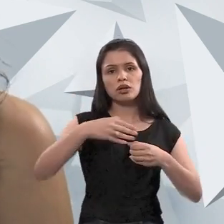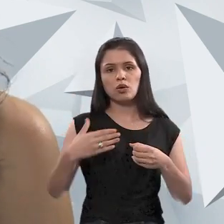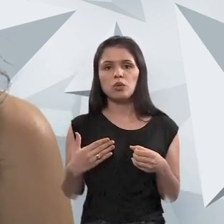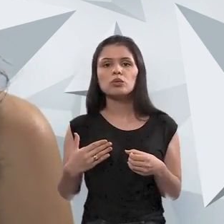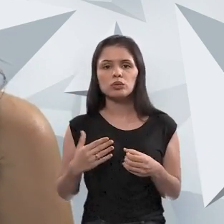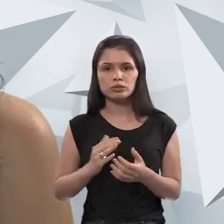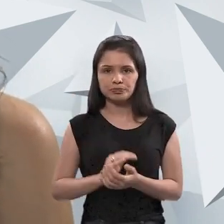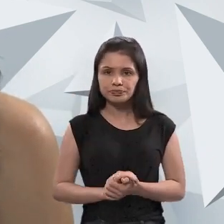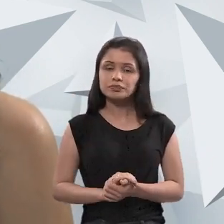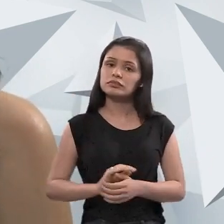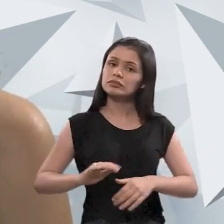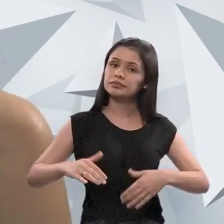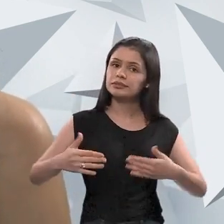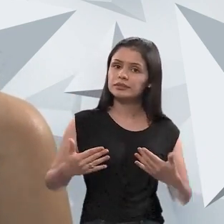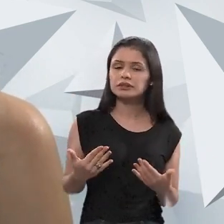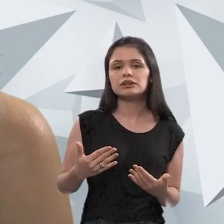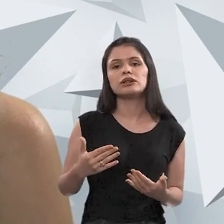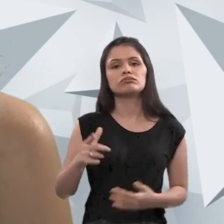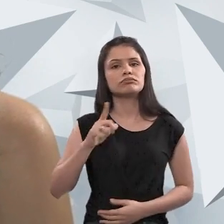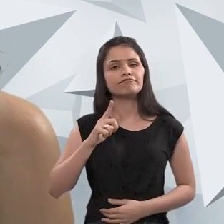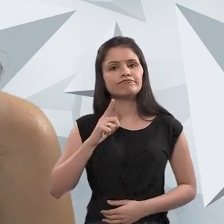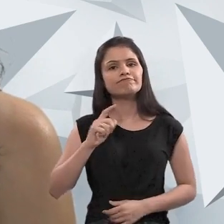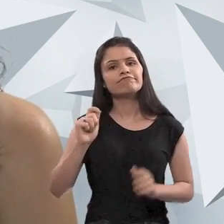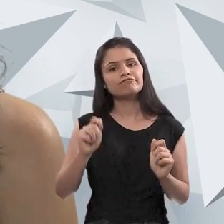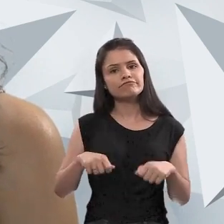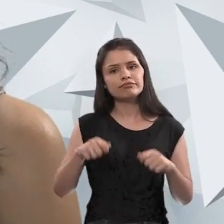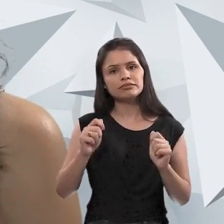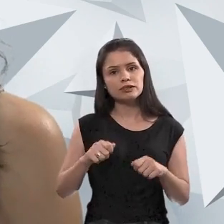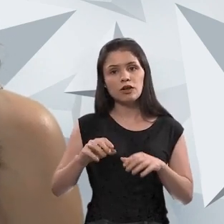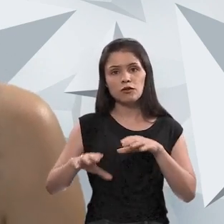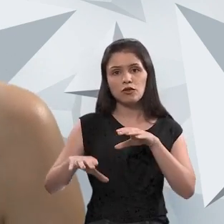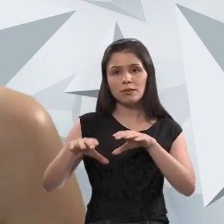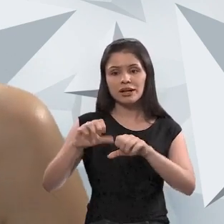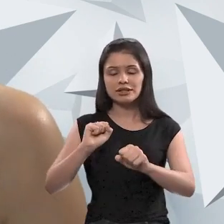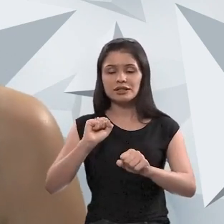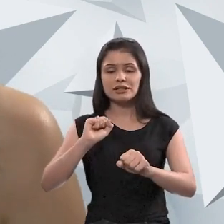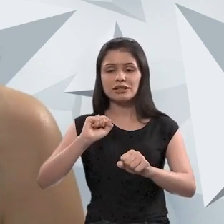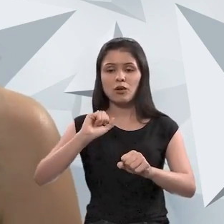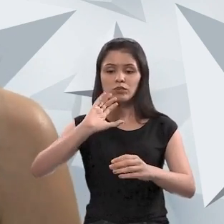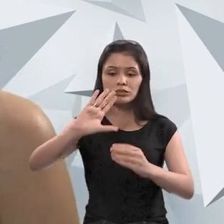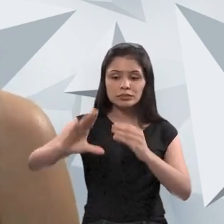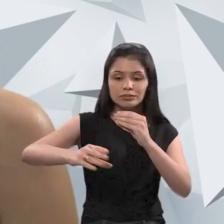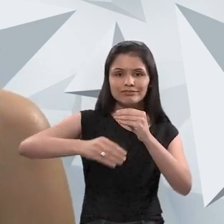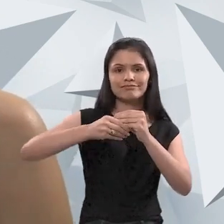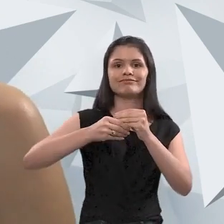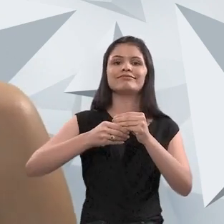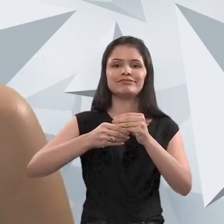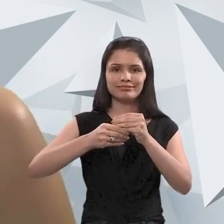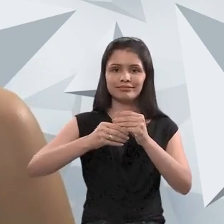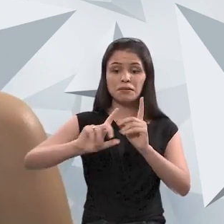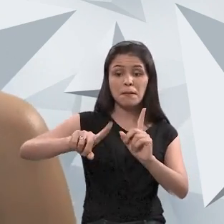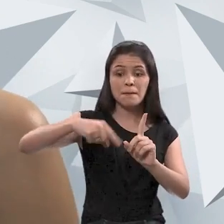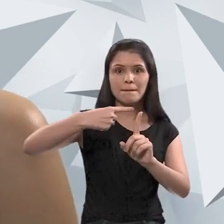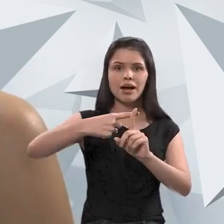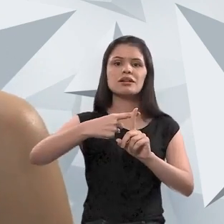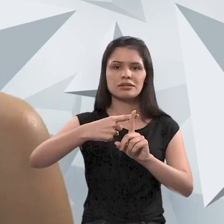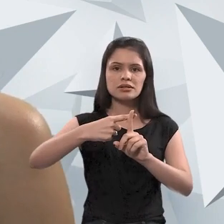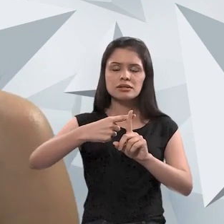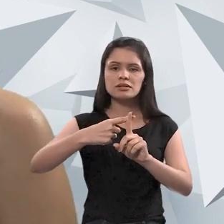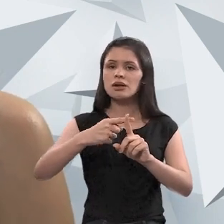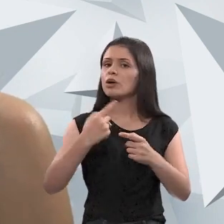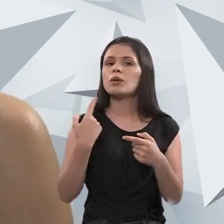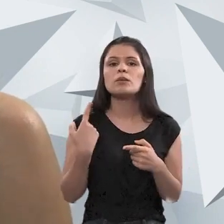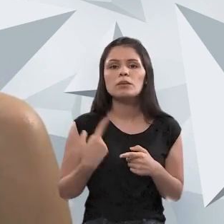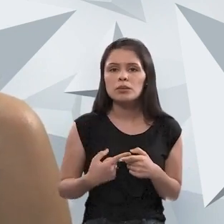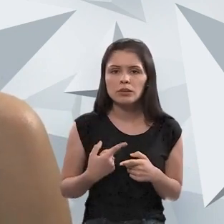Então, existe essa necessidade de uma formação além daquela que ele já tem, né, extra, para que